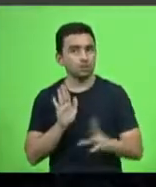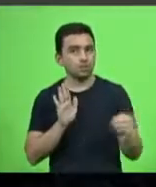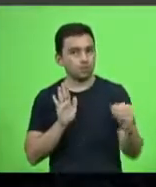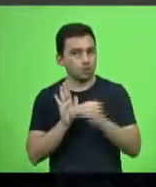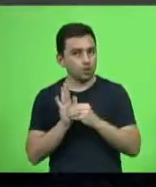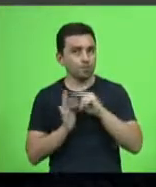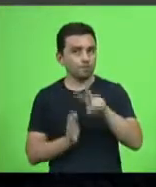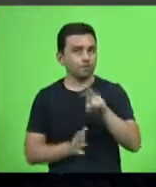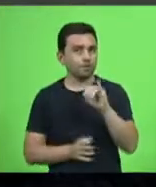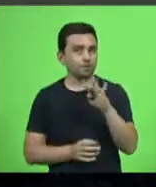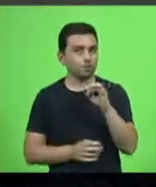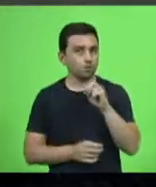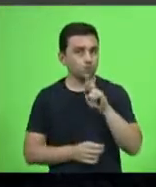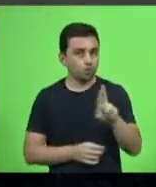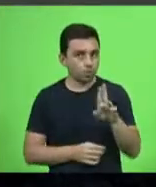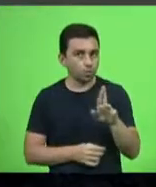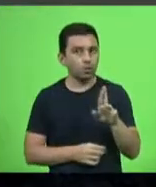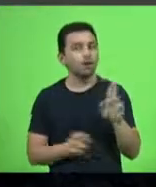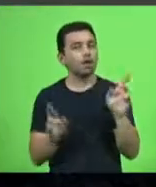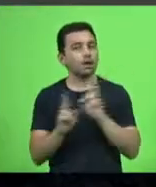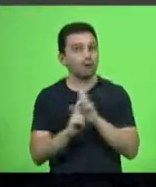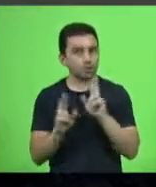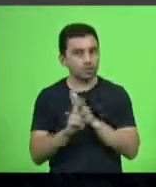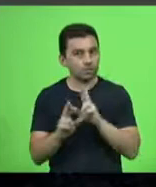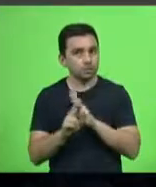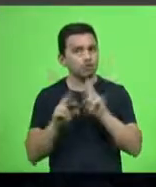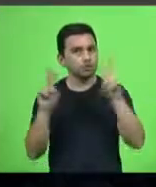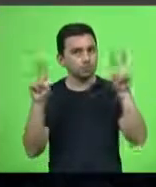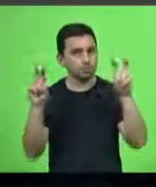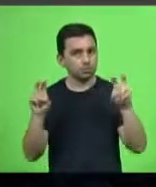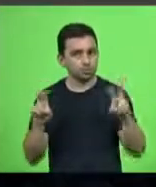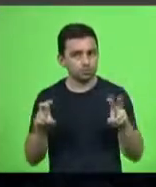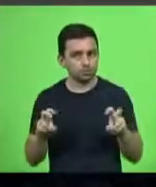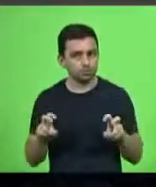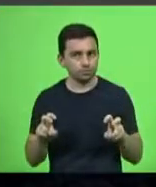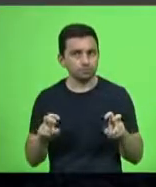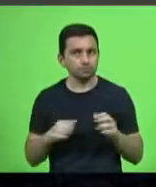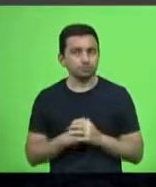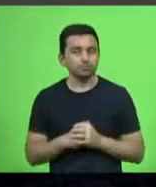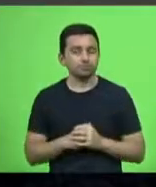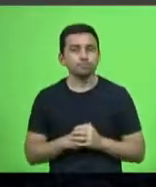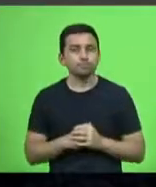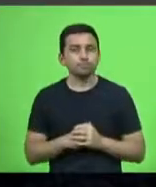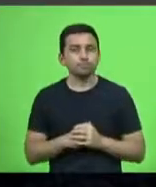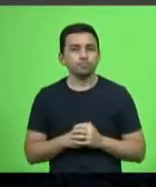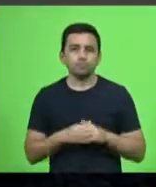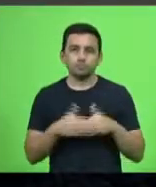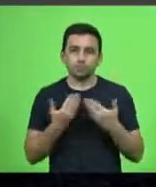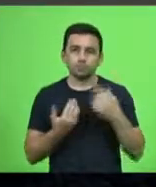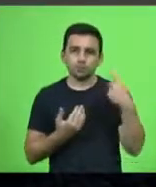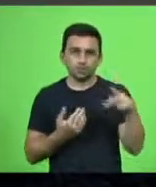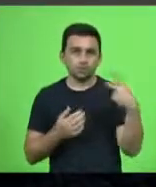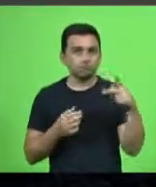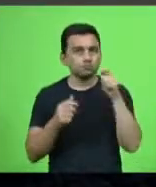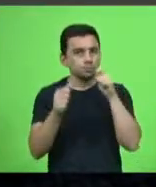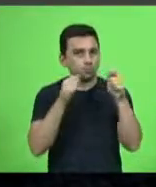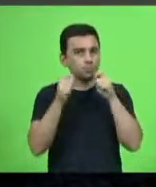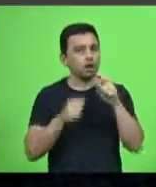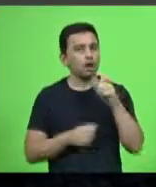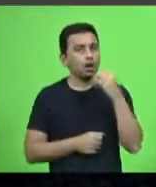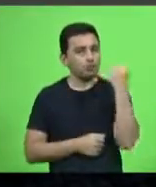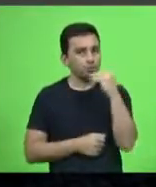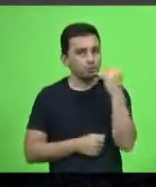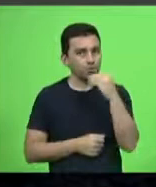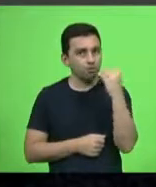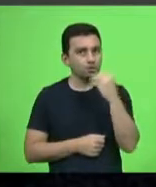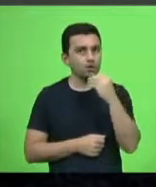do Vitor lá com relação às questões. Agora, com certeza, a sua assessoria soube bem aproveitar, porque no outro